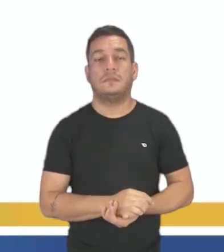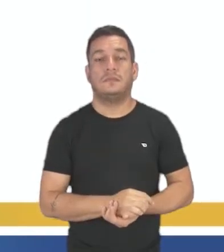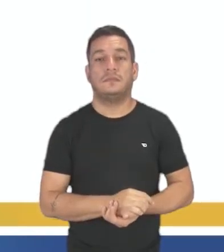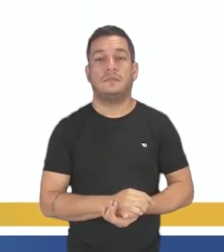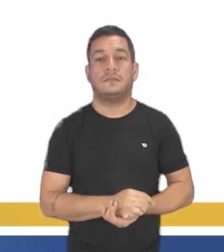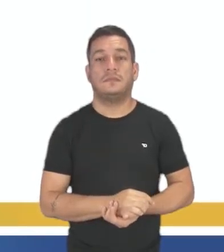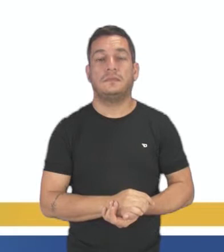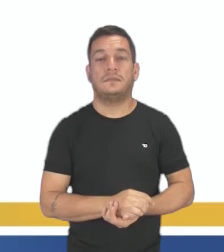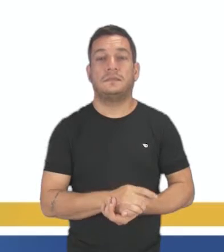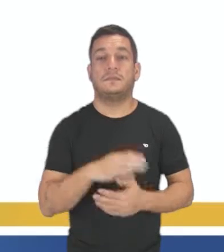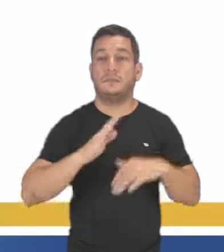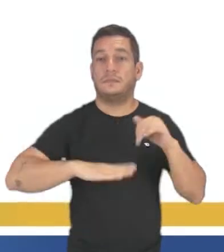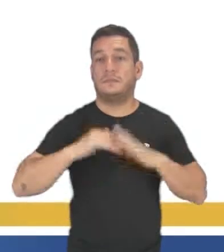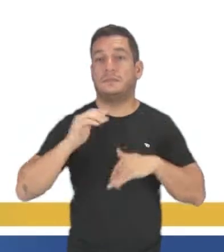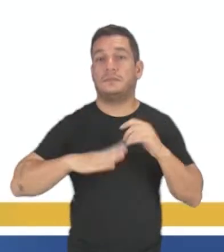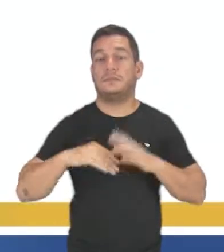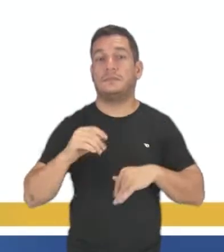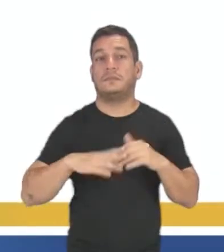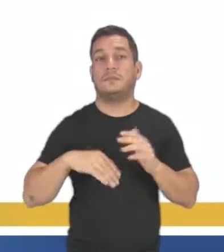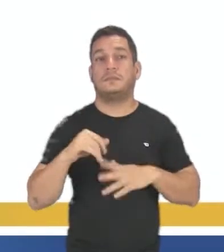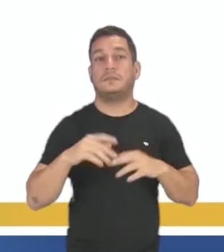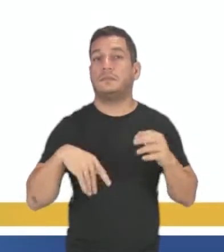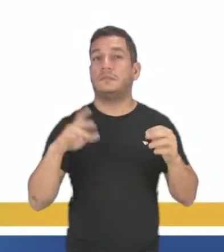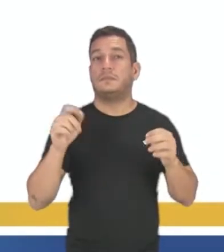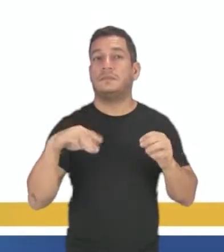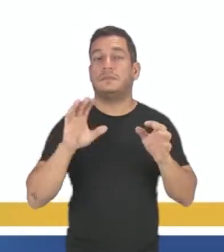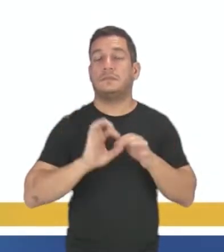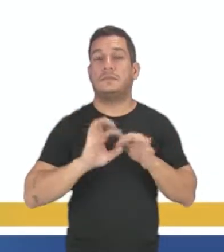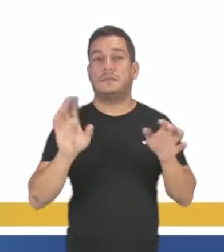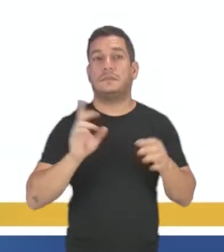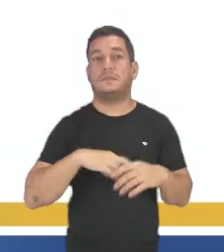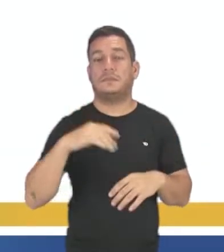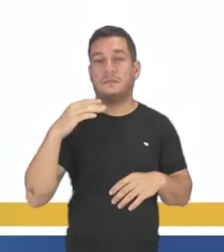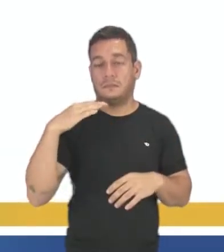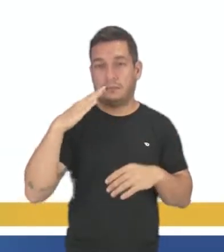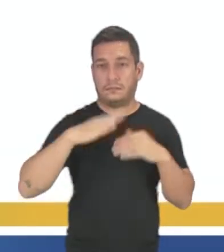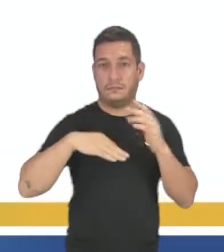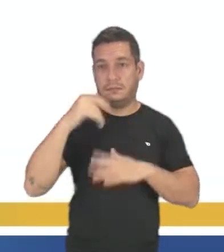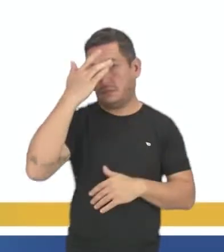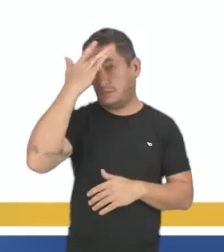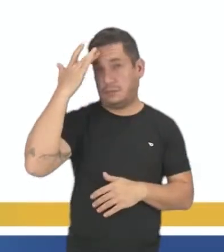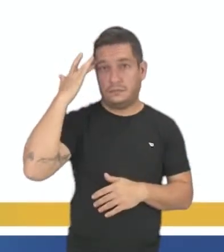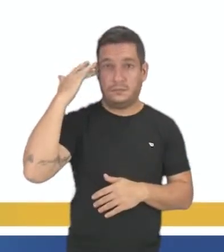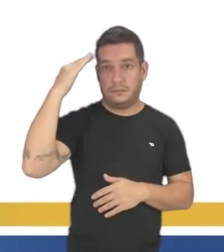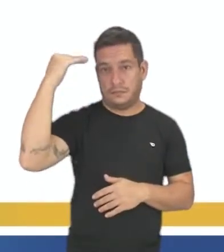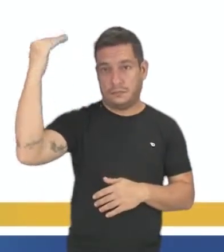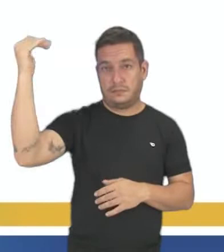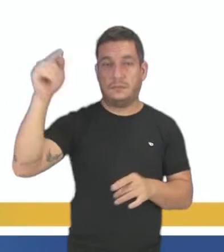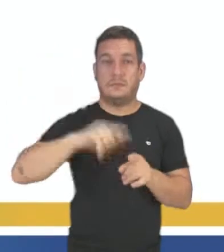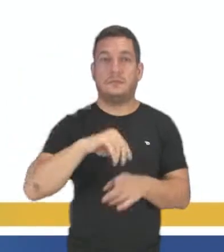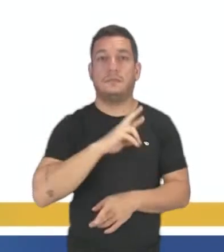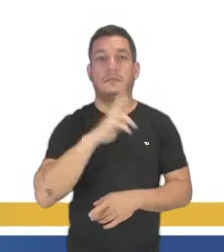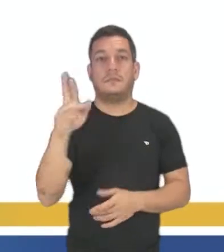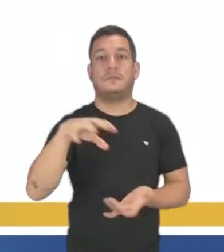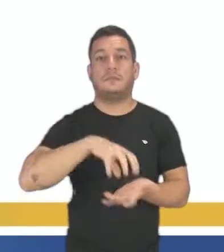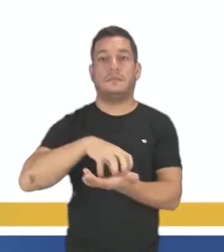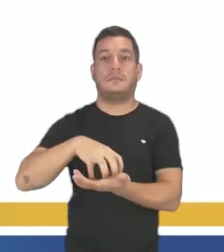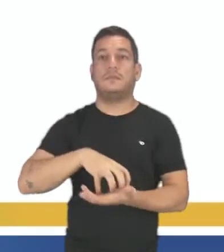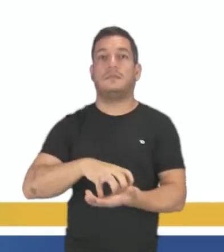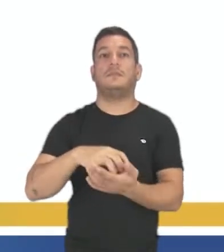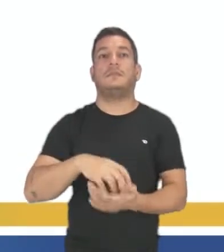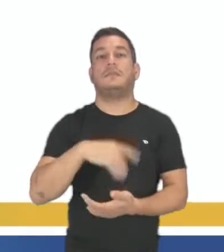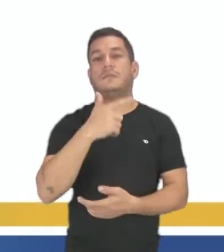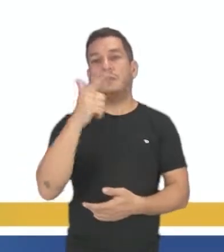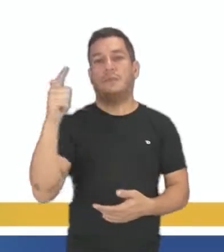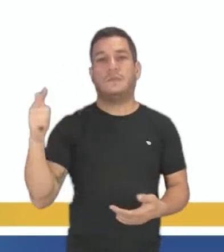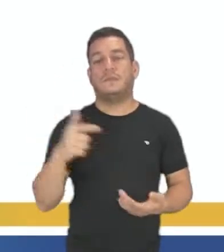aí. Profissionais liberais, artistas, representantes de uma entidade, entre